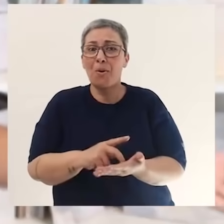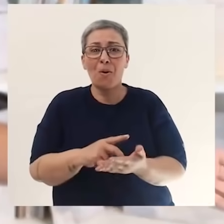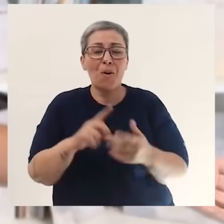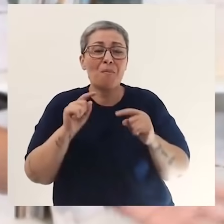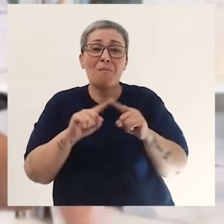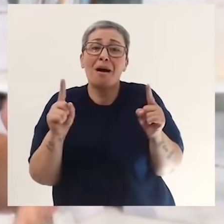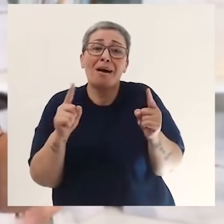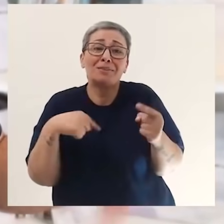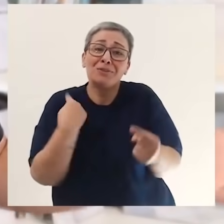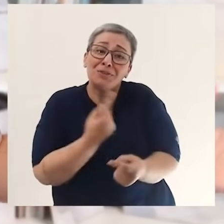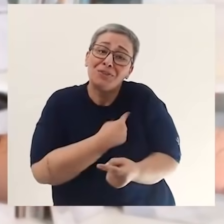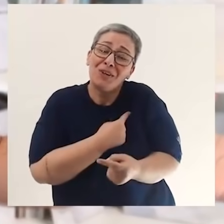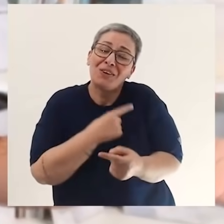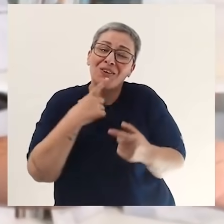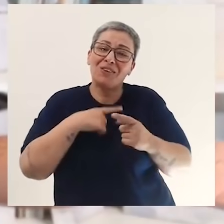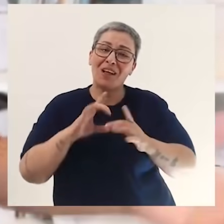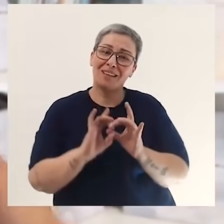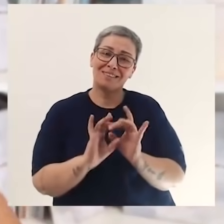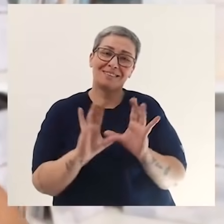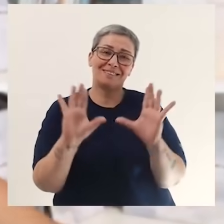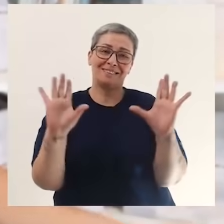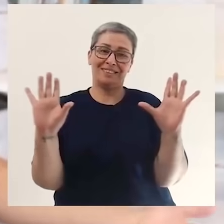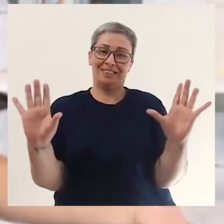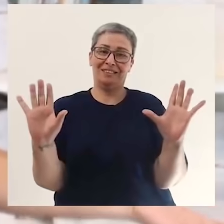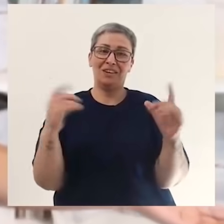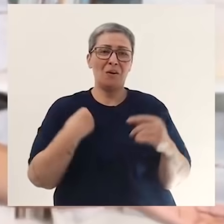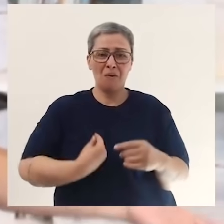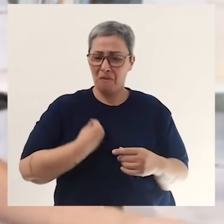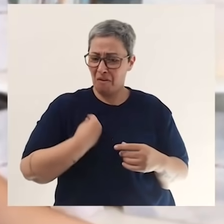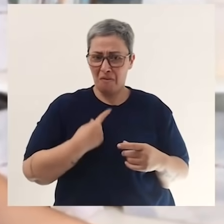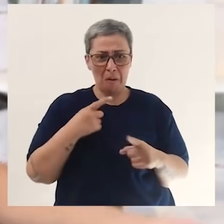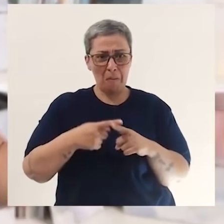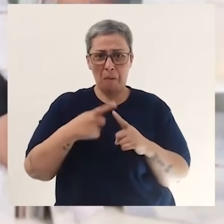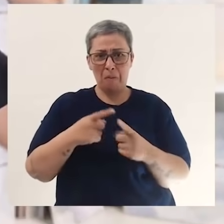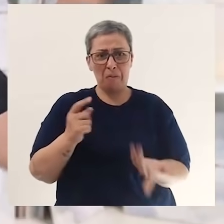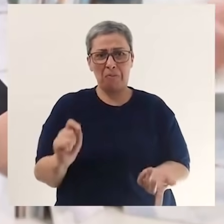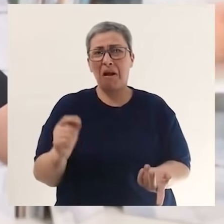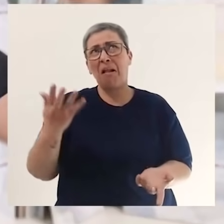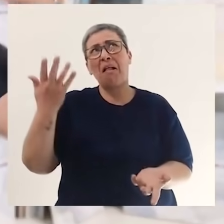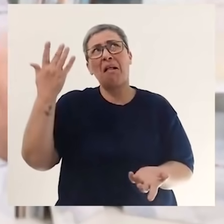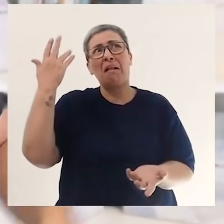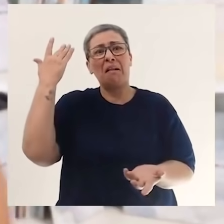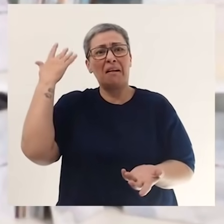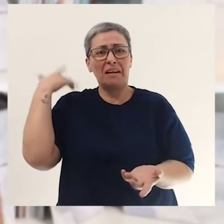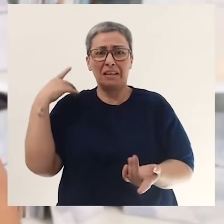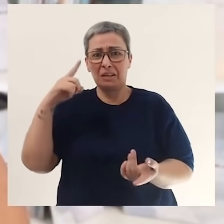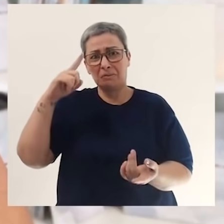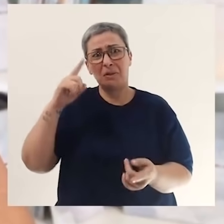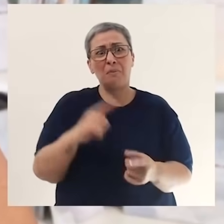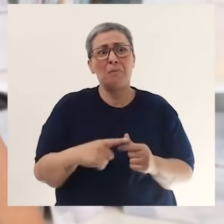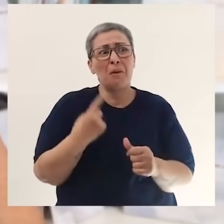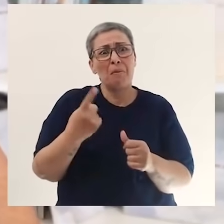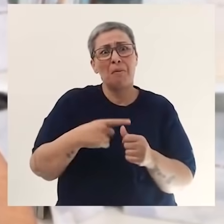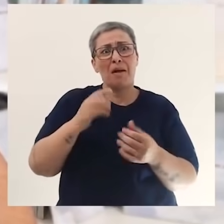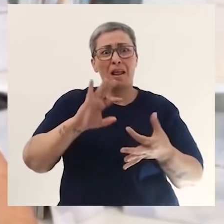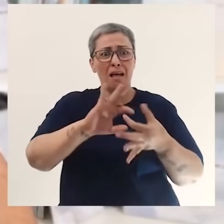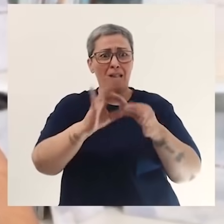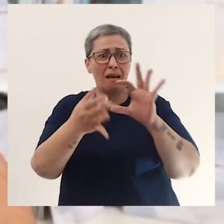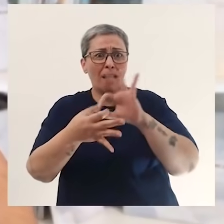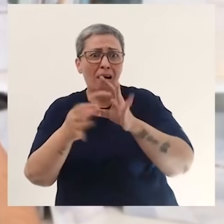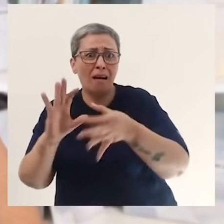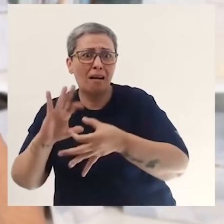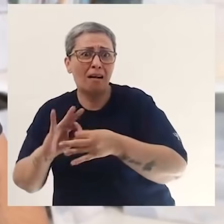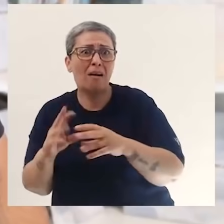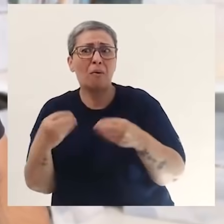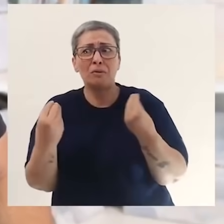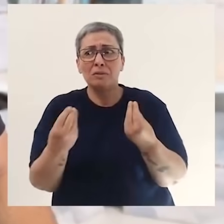Afinal, somos livres. Não vivemos mais naquela época lá atrás das primeiras Olimpíadas,